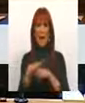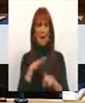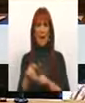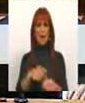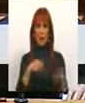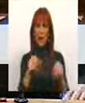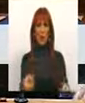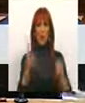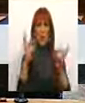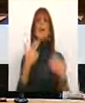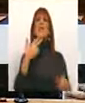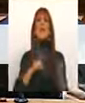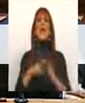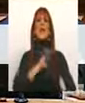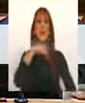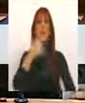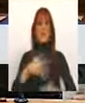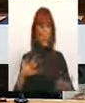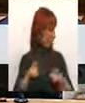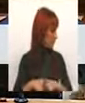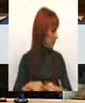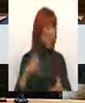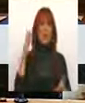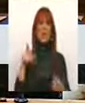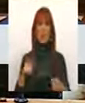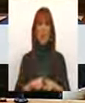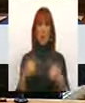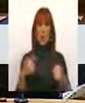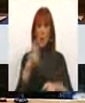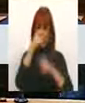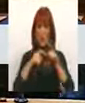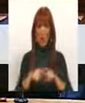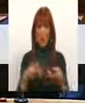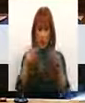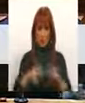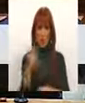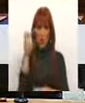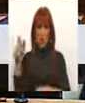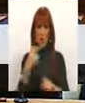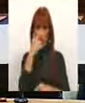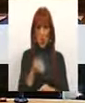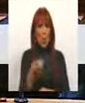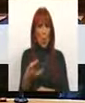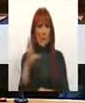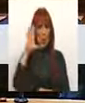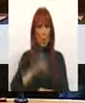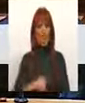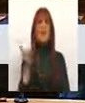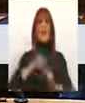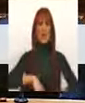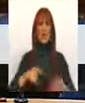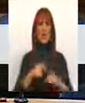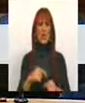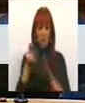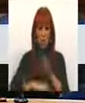no terreno. Mas a verdade, senhor Presidente, é que não só houve gente que se reformou e o Governo não sabe dizer quantos são, como ainda por cima